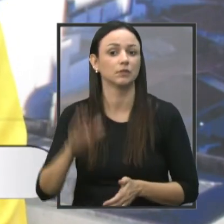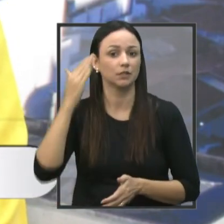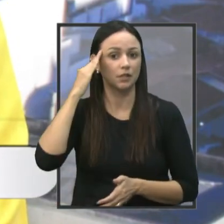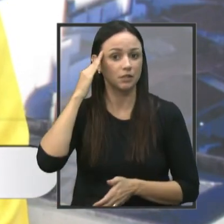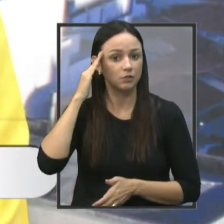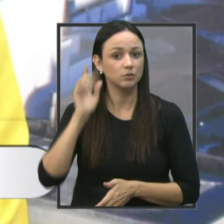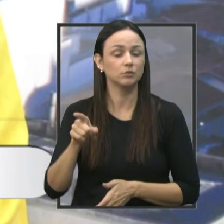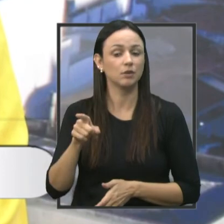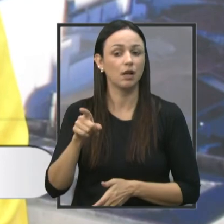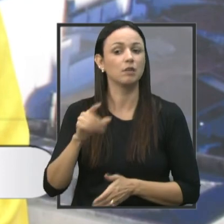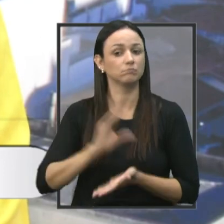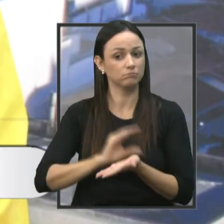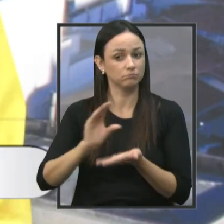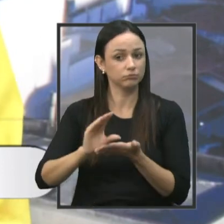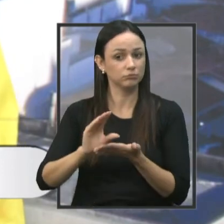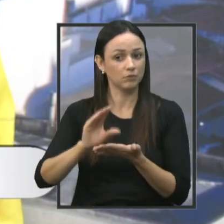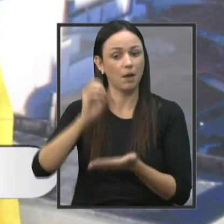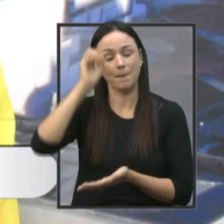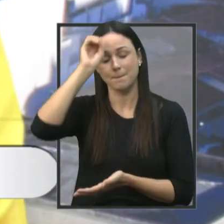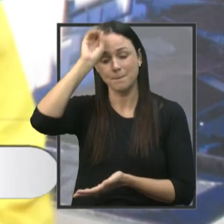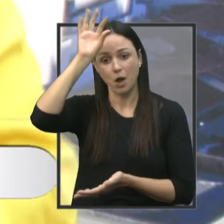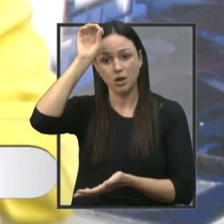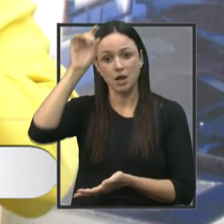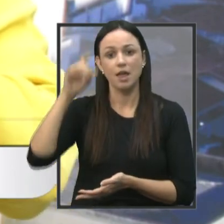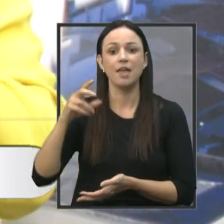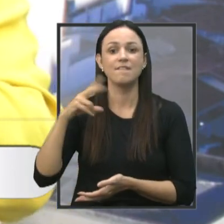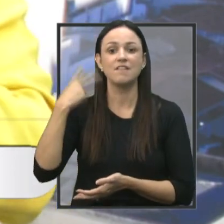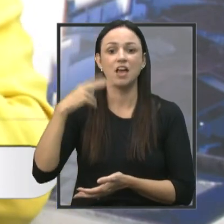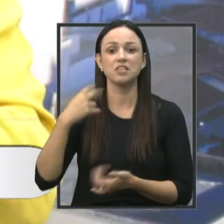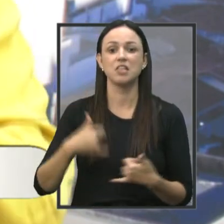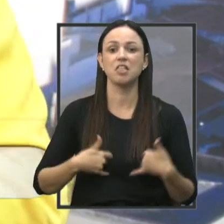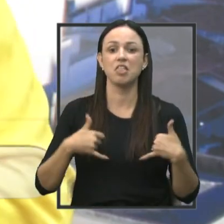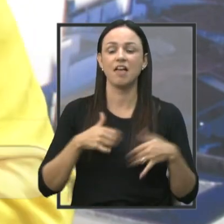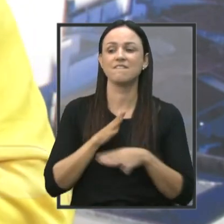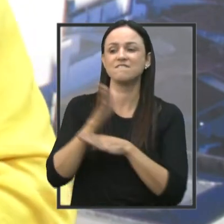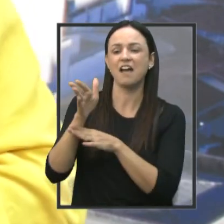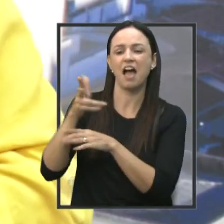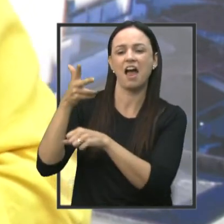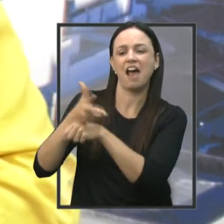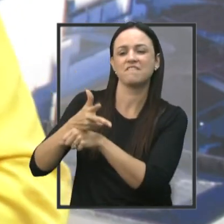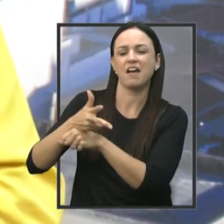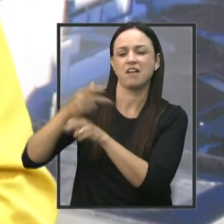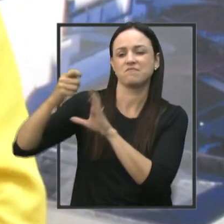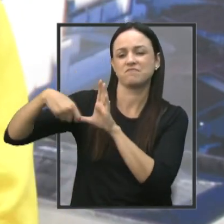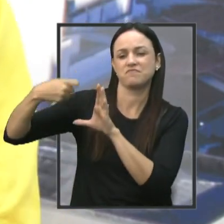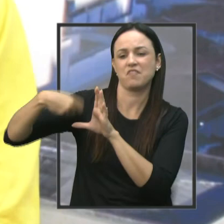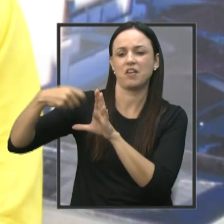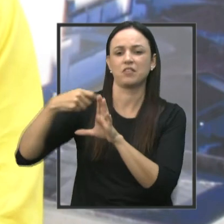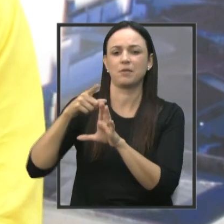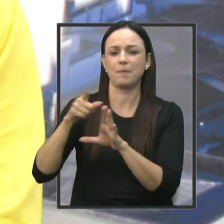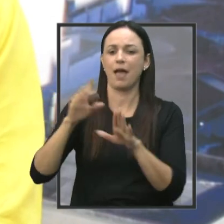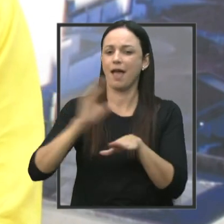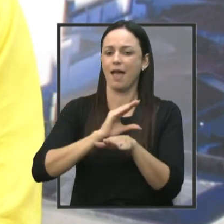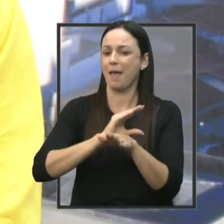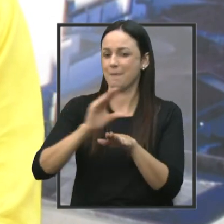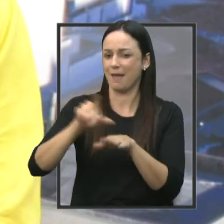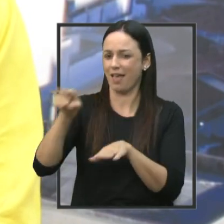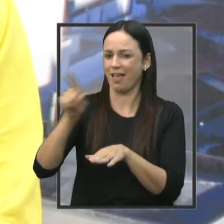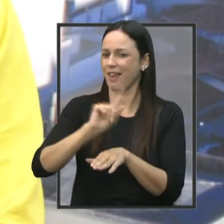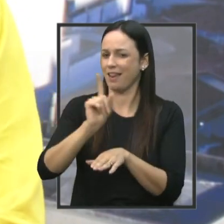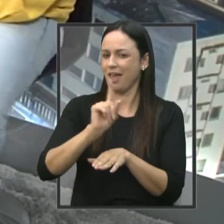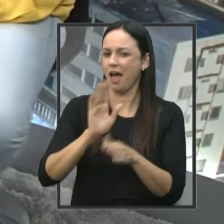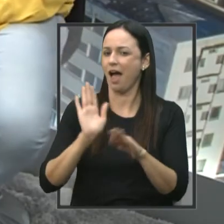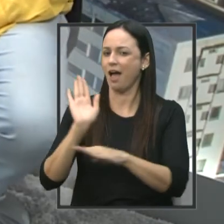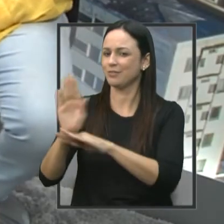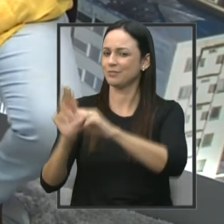emenda do vereador Maurílio Moretti. E o vereador está se gabando ali, está indo gravar, só que a emenda dele não foi para a ponte.